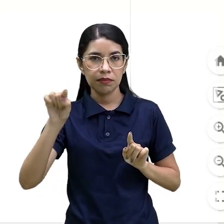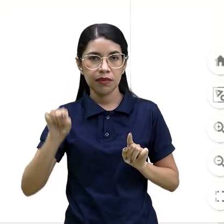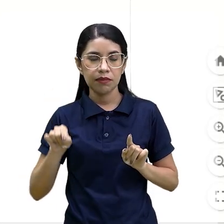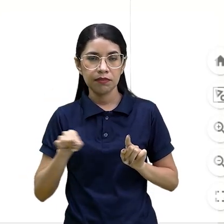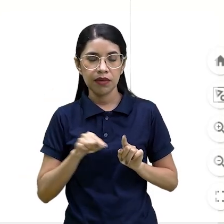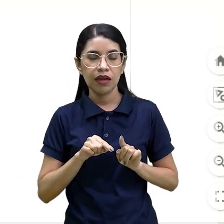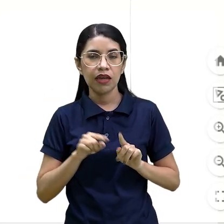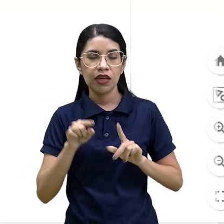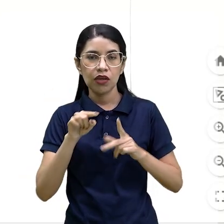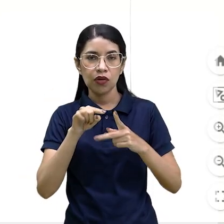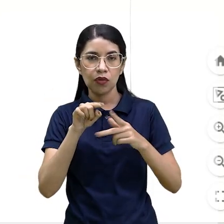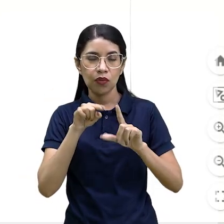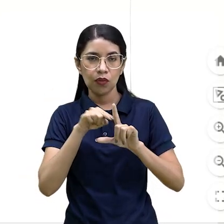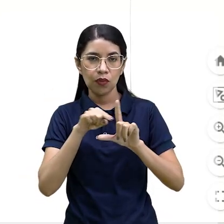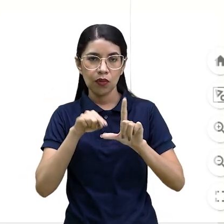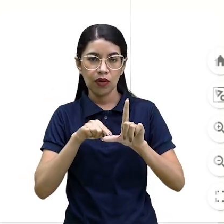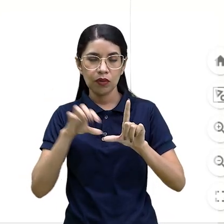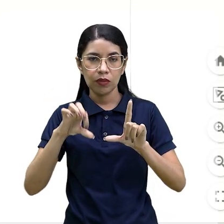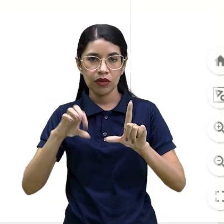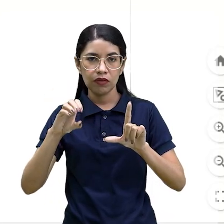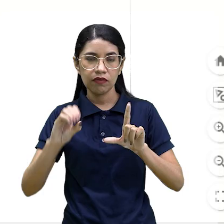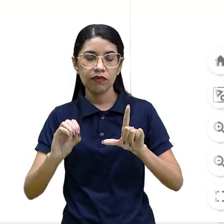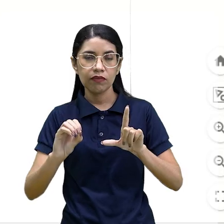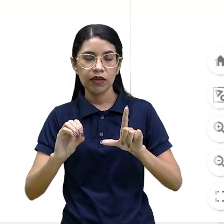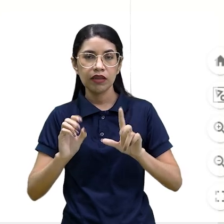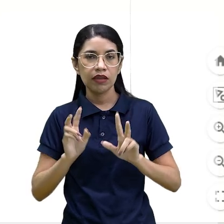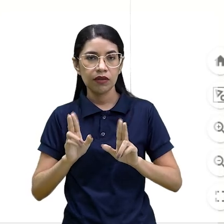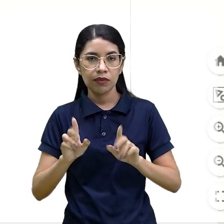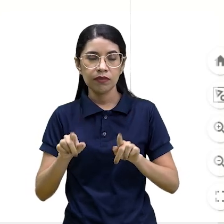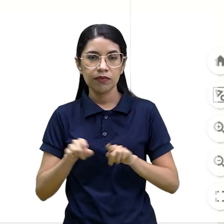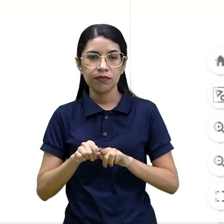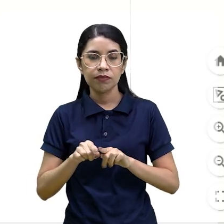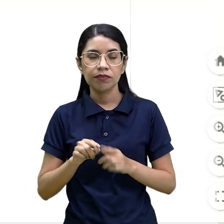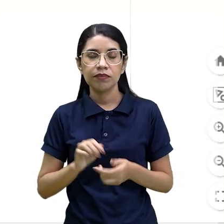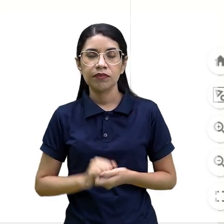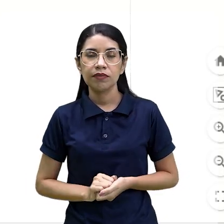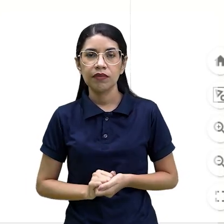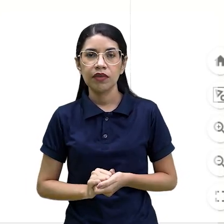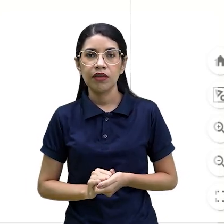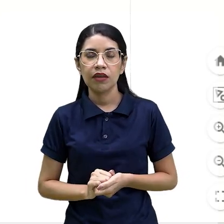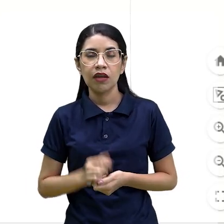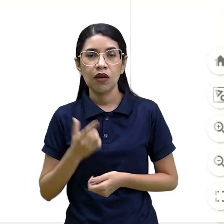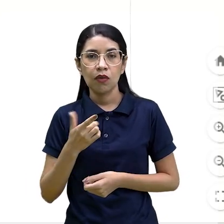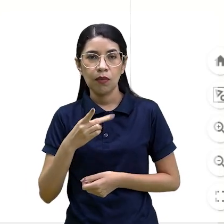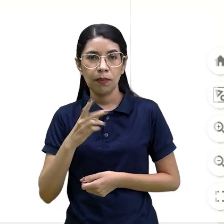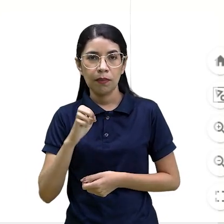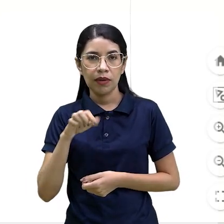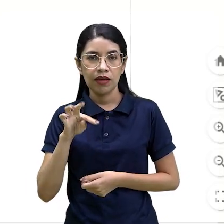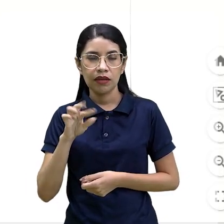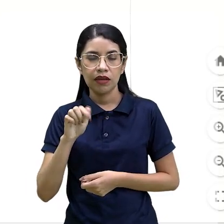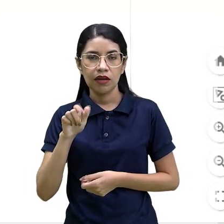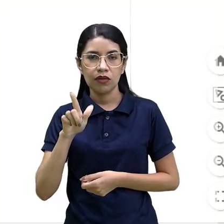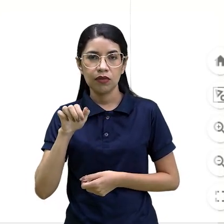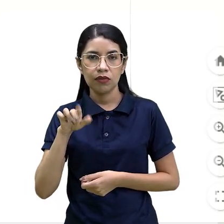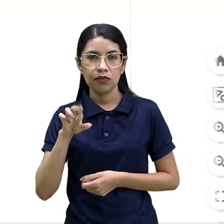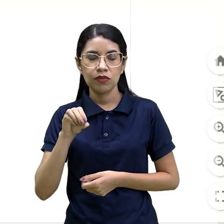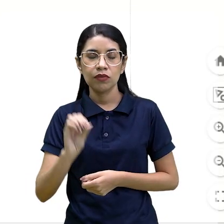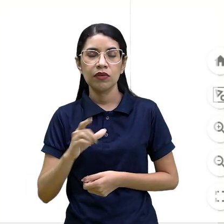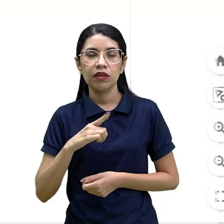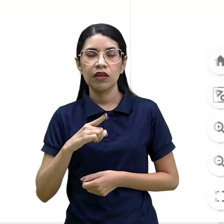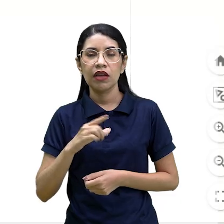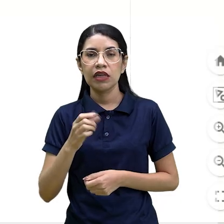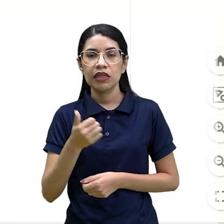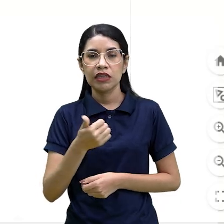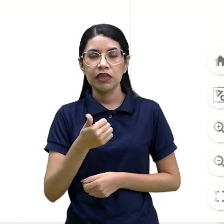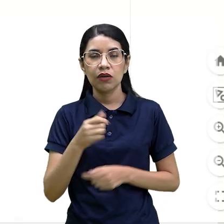ângulo mede 90 graus e todos os lados têm a mesma medida. O pentágono, cada ângulo vai medir